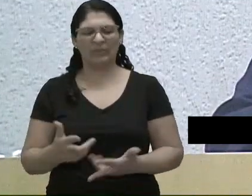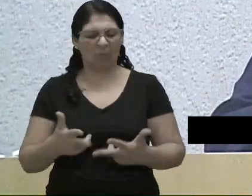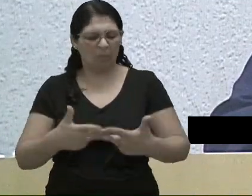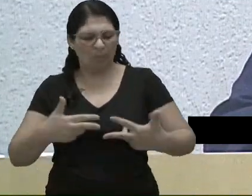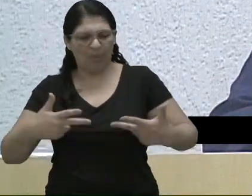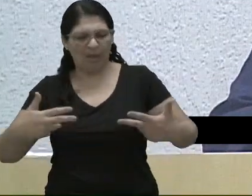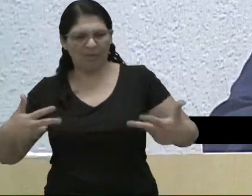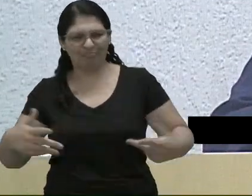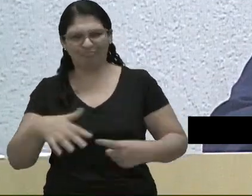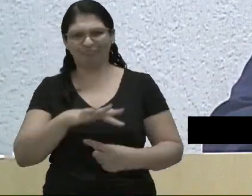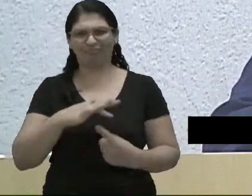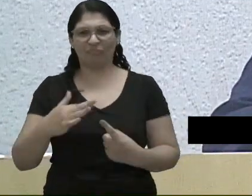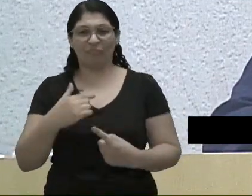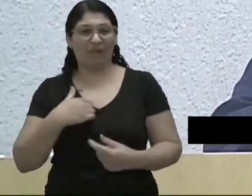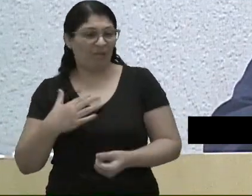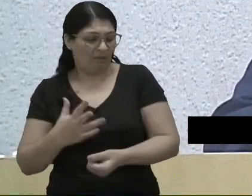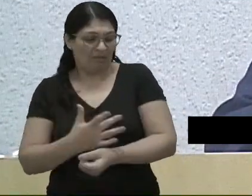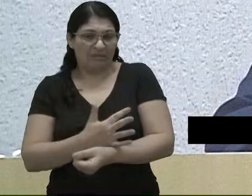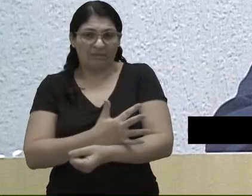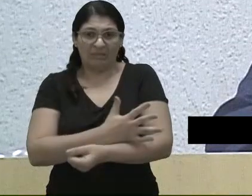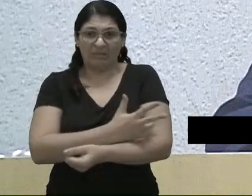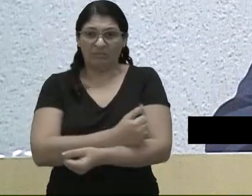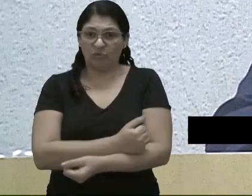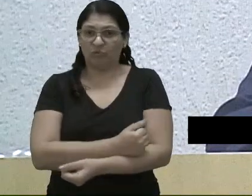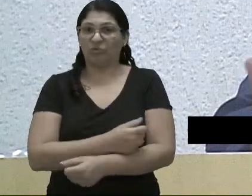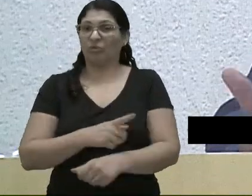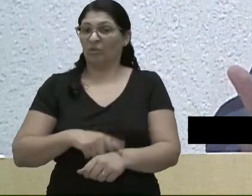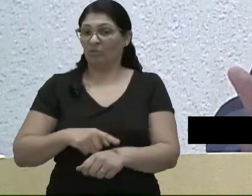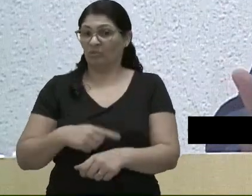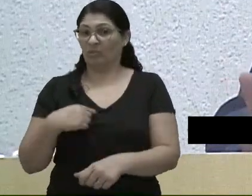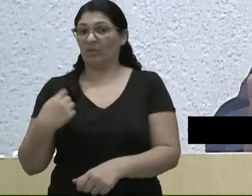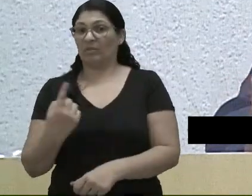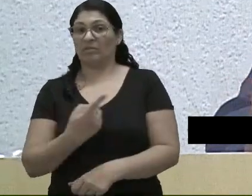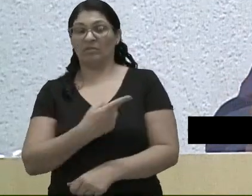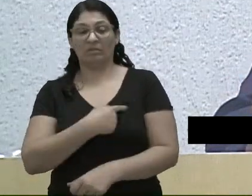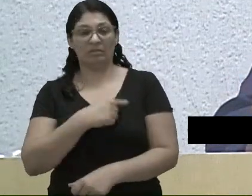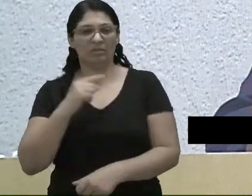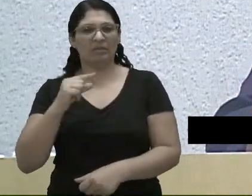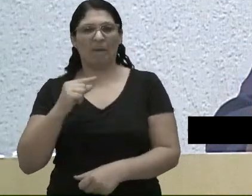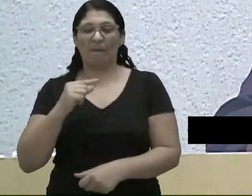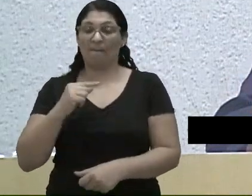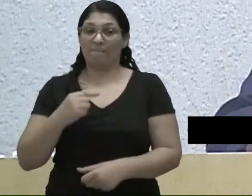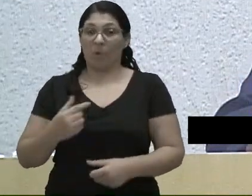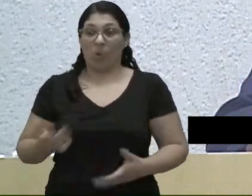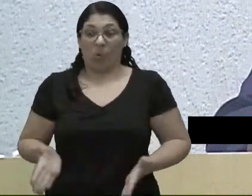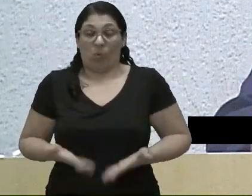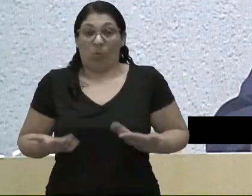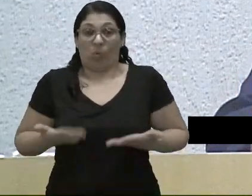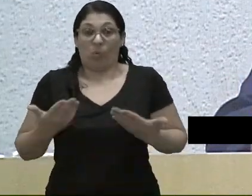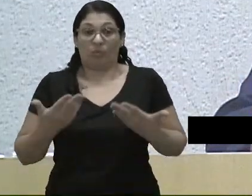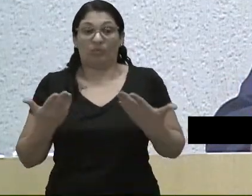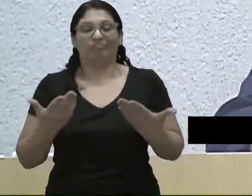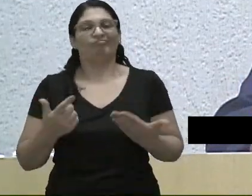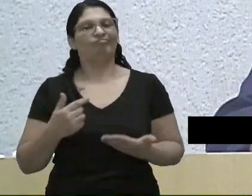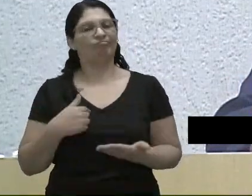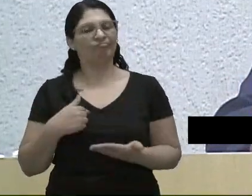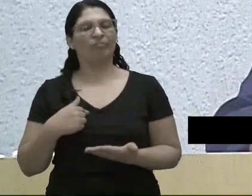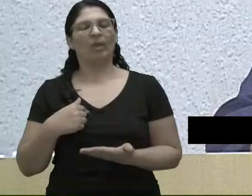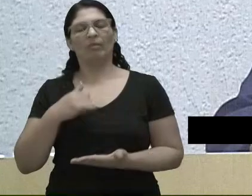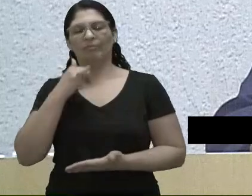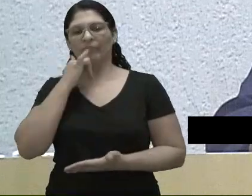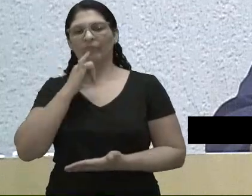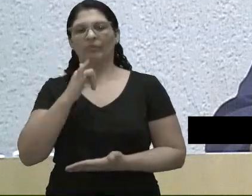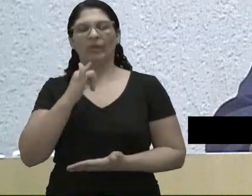assim, no calor das emoções, no calor do momento, a gente acaba um pouco se cedendo. Então eu gostaria de deixar registrado aqui o pedido